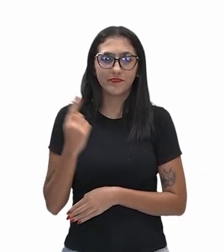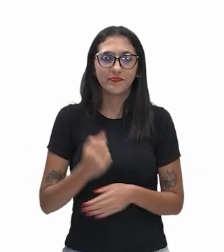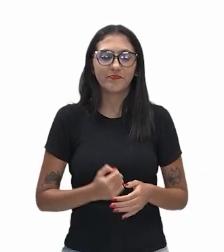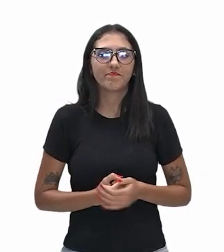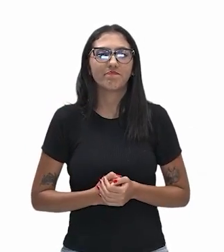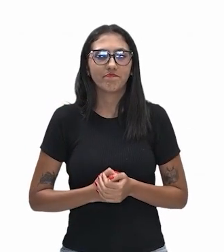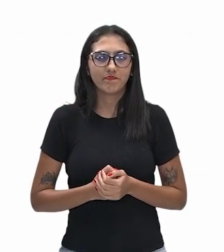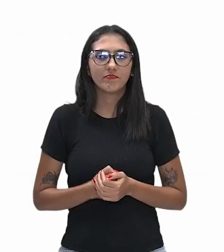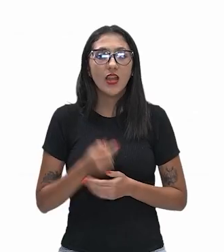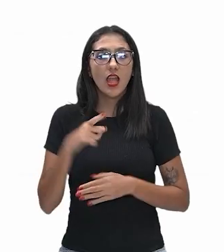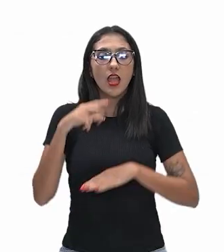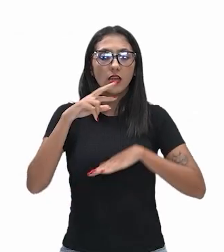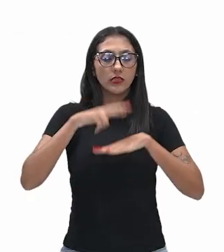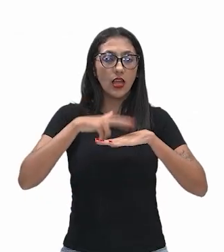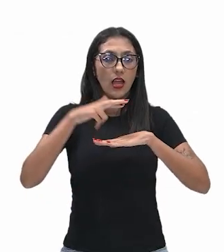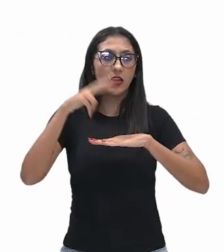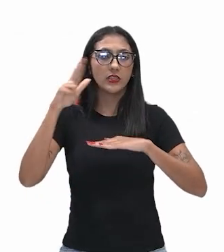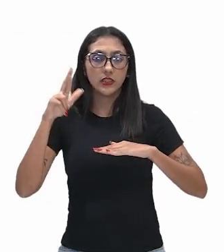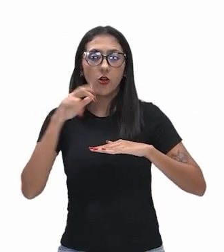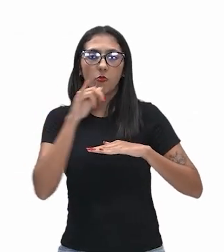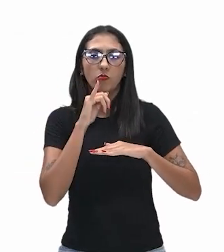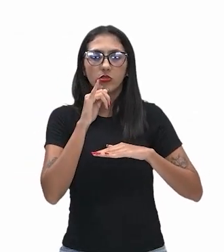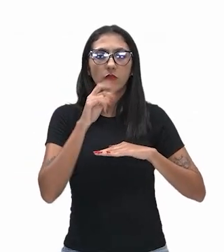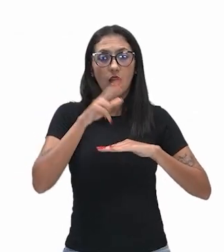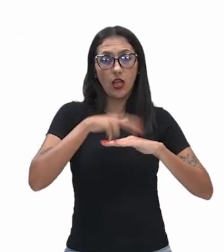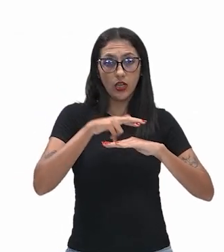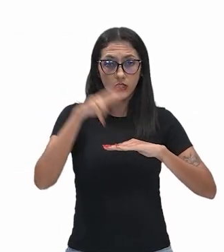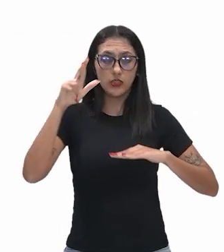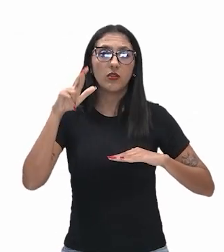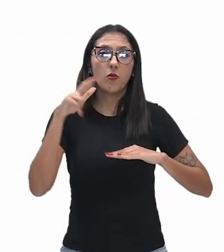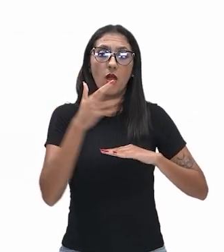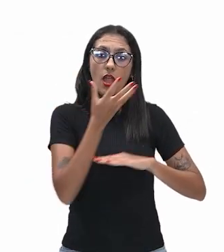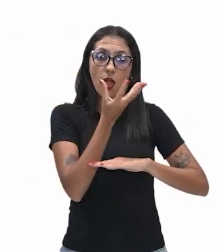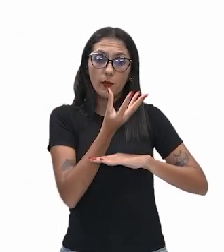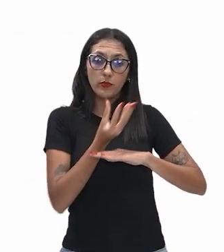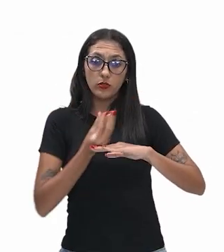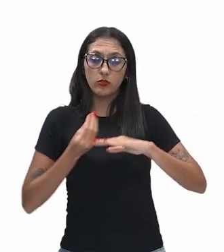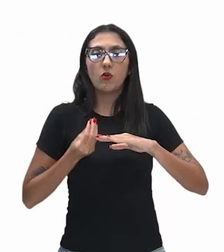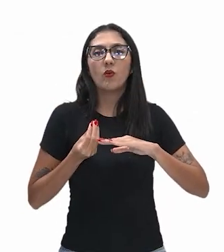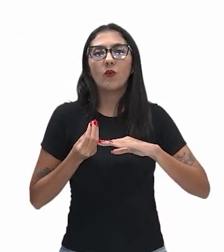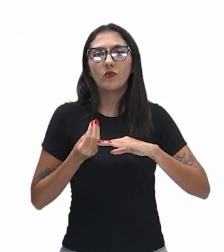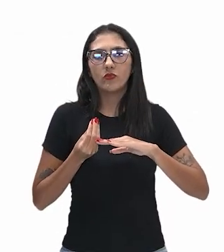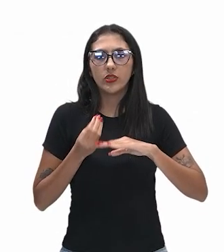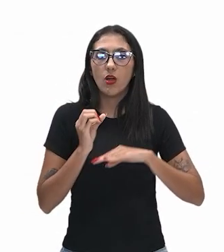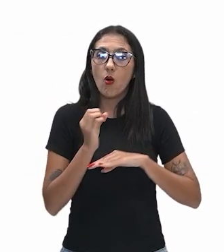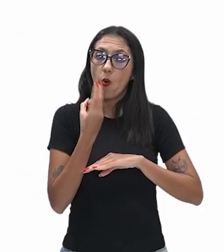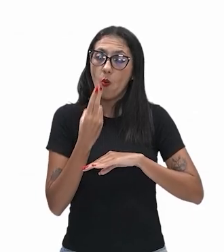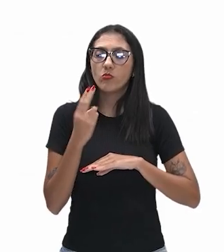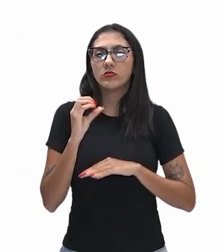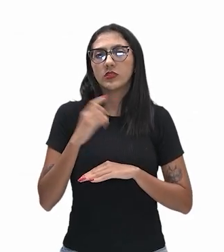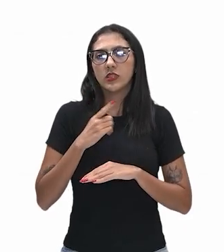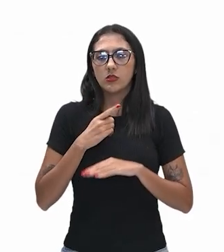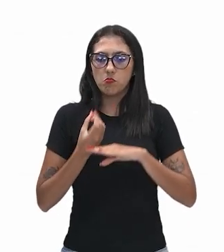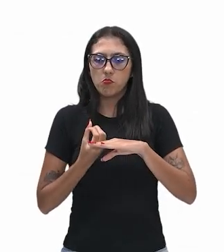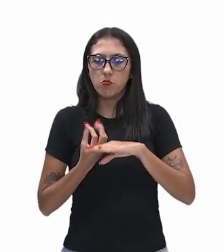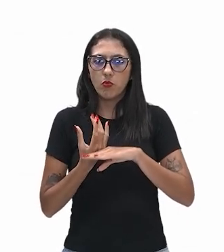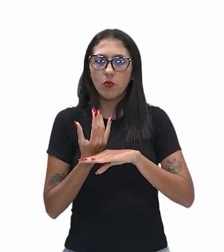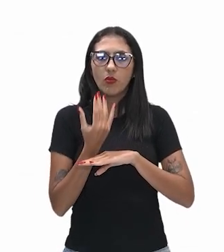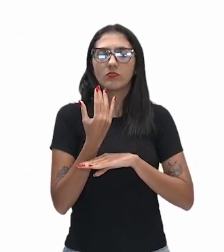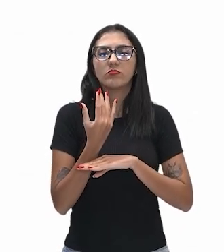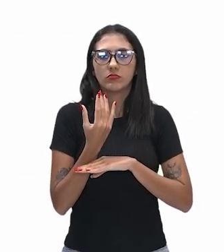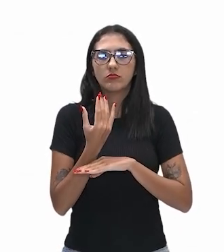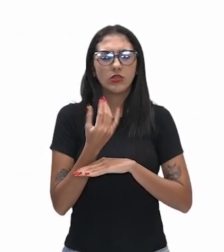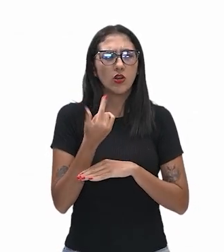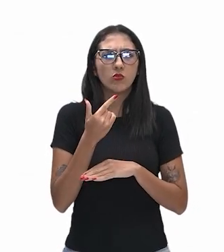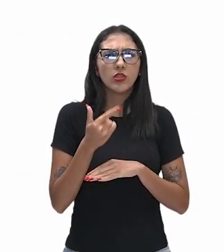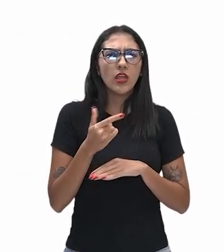quantização é quando a radiação é absorvida ou emitida por um corpo aquecido, não sob a forma de ondas,